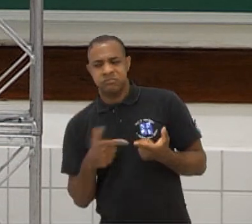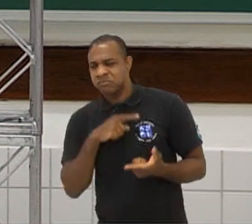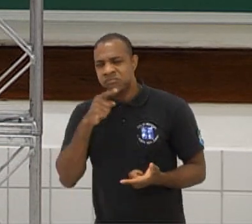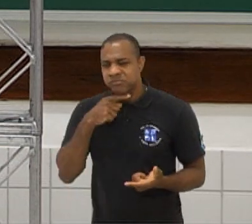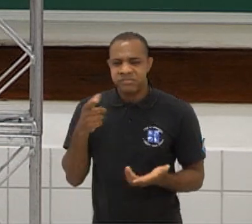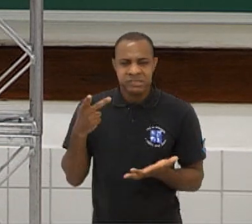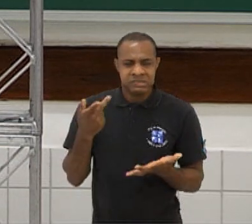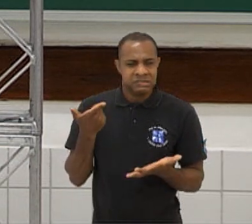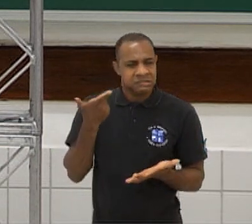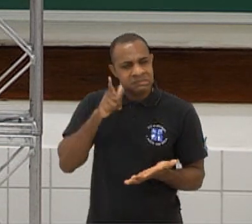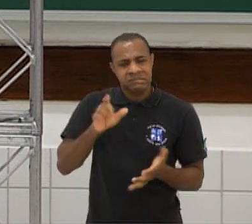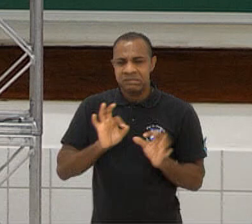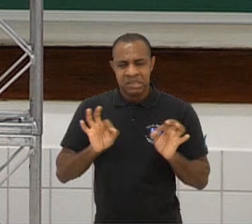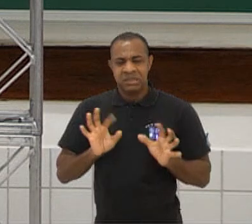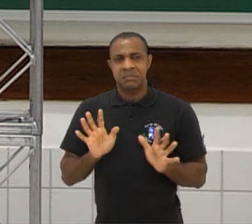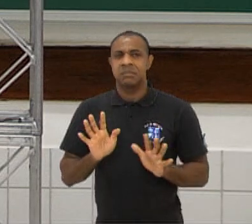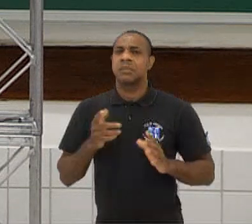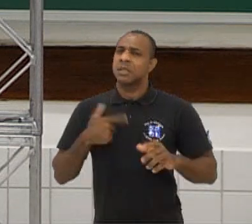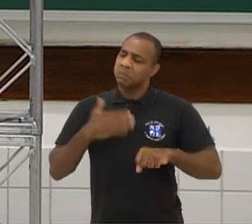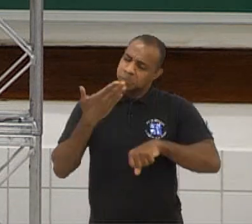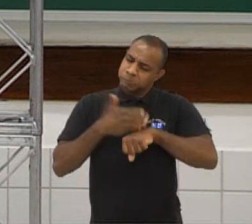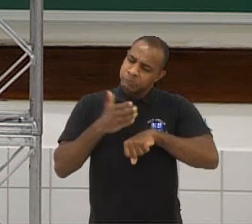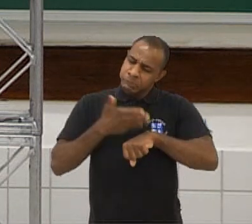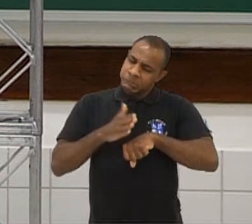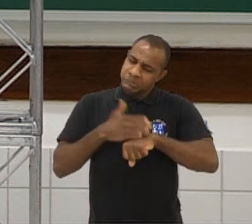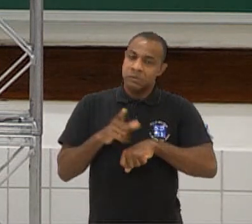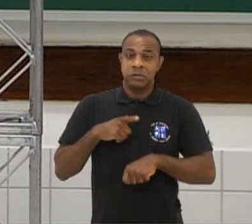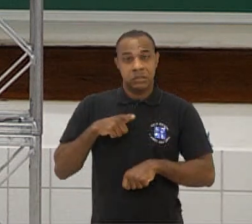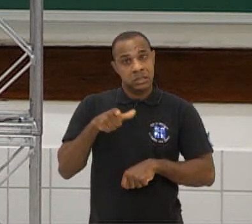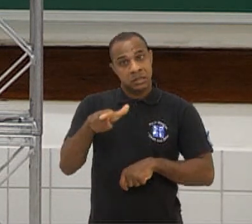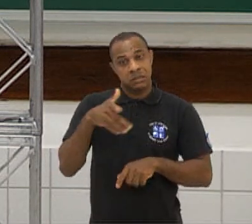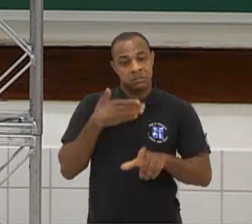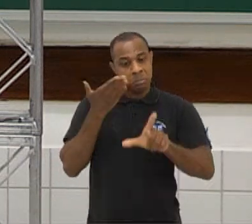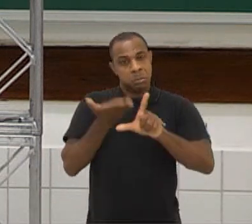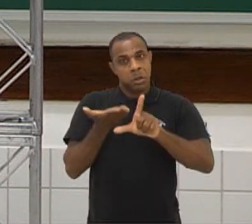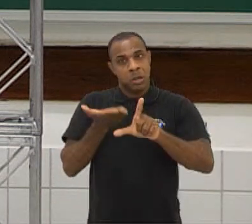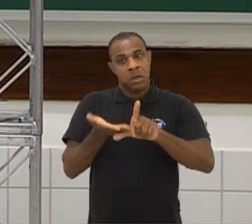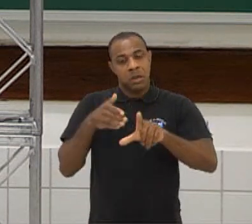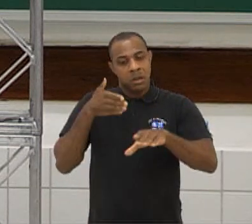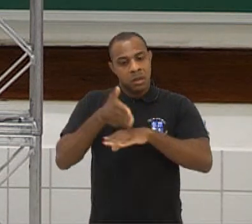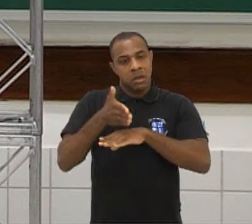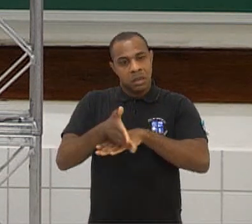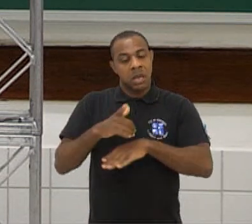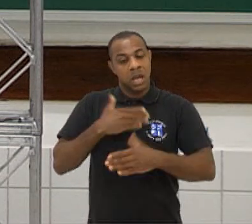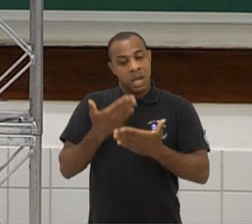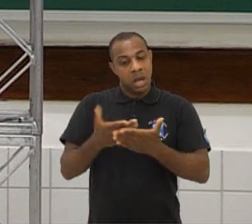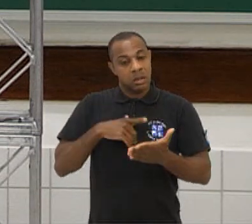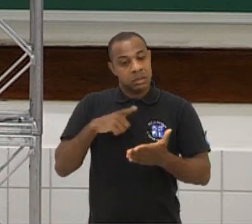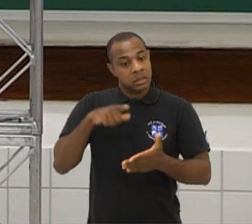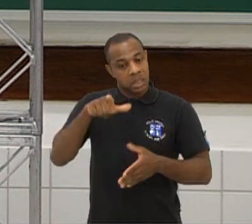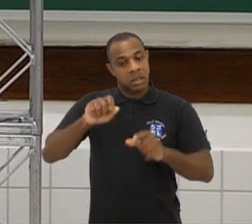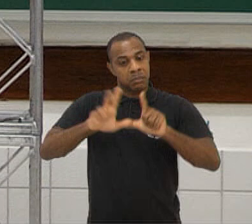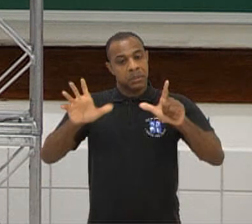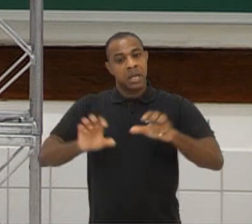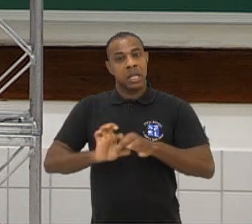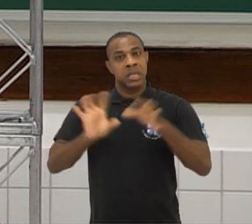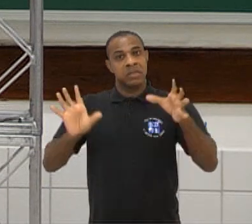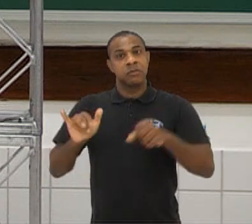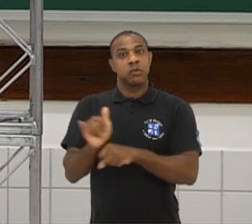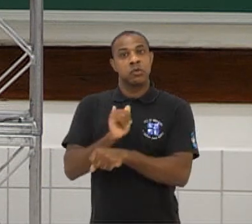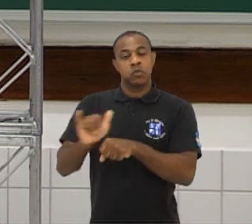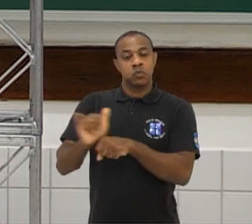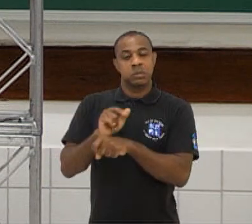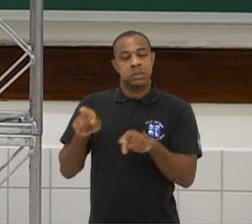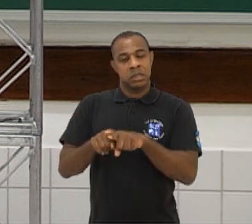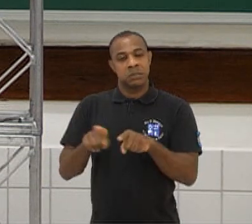acertou, é o exercício. E outra coisa, gente, se você tem acesso ao Classroom, a aula está lá, tá? Lá no YouTube.